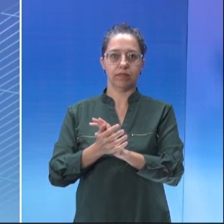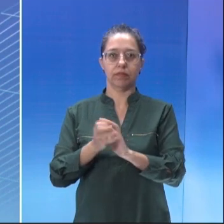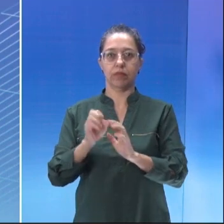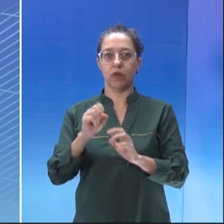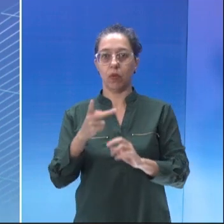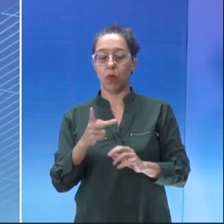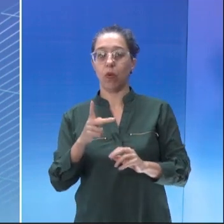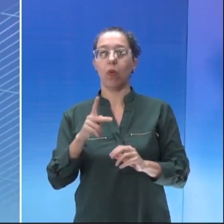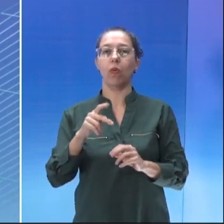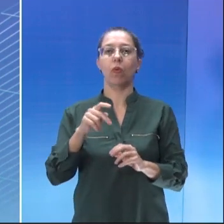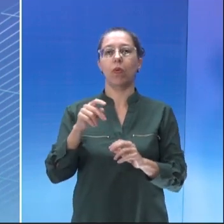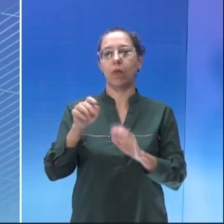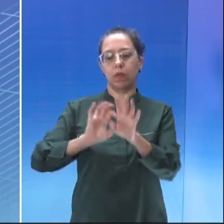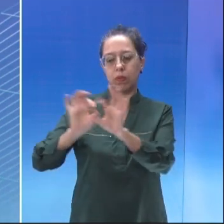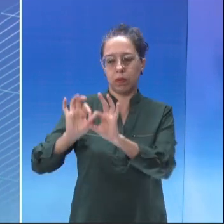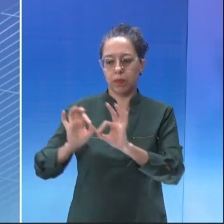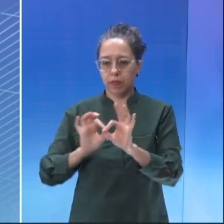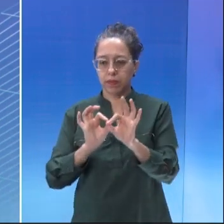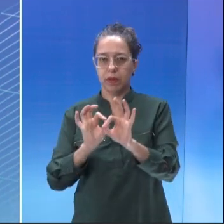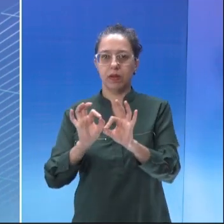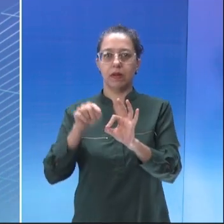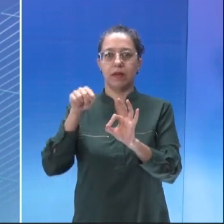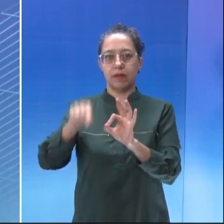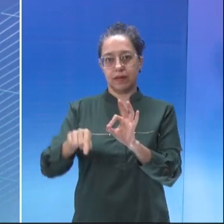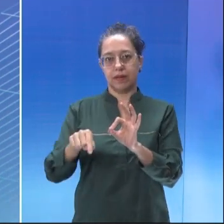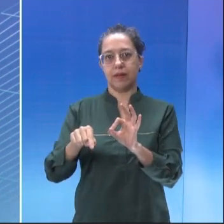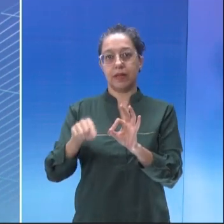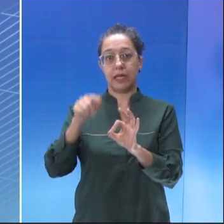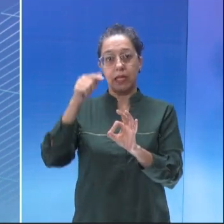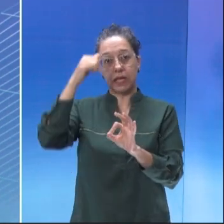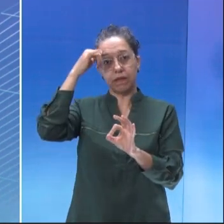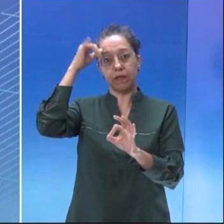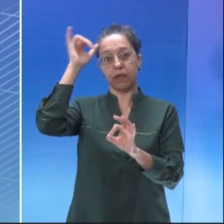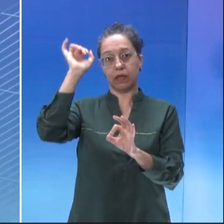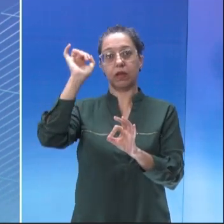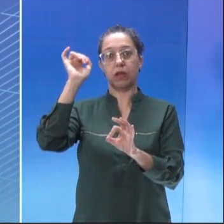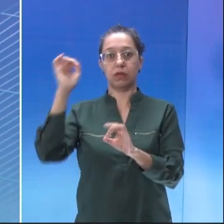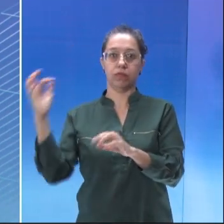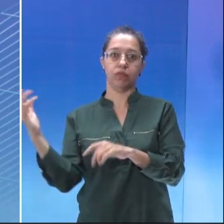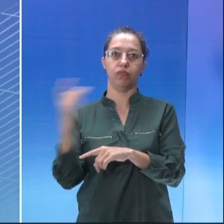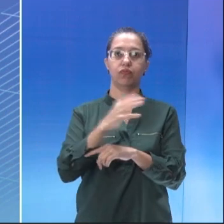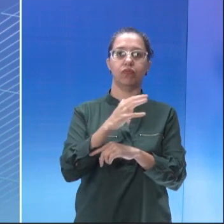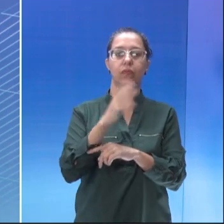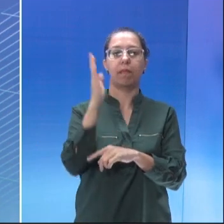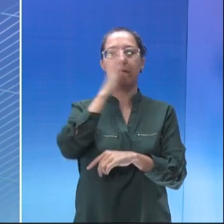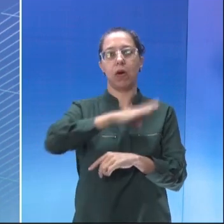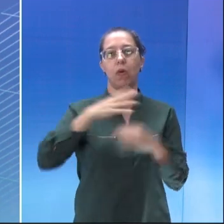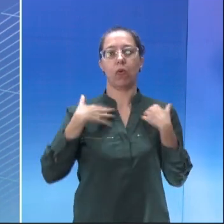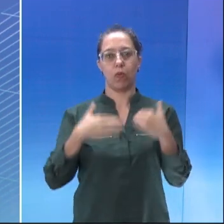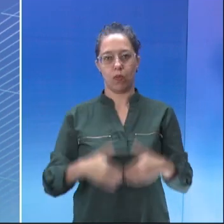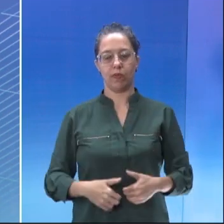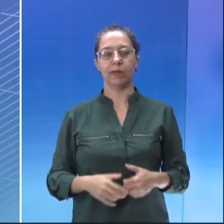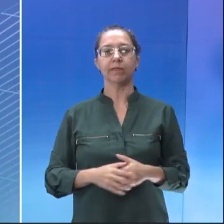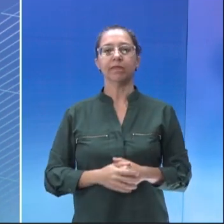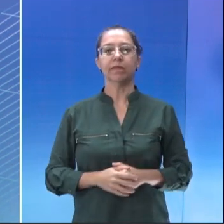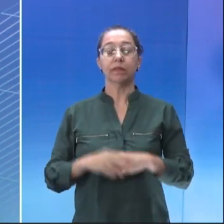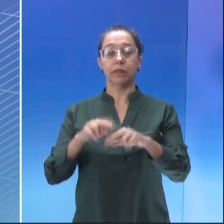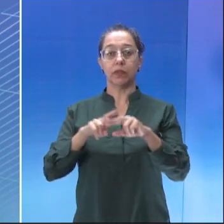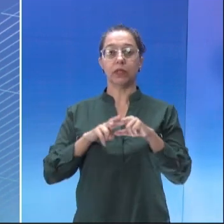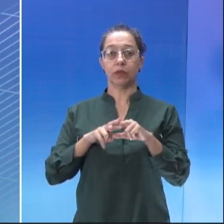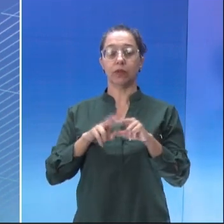ou micro-organismo, impedindo com que ele possa causar algum mal aí ao seu corpo.